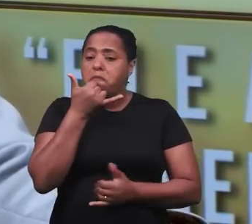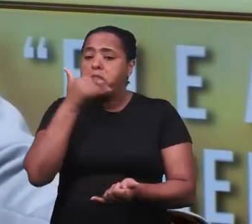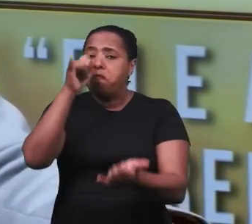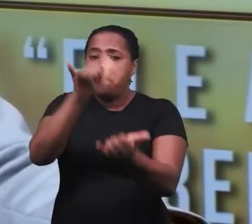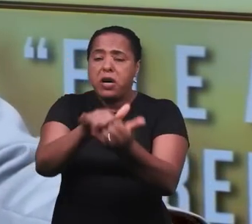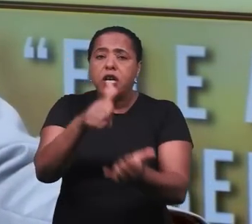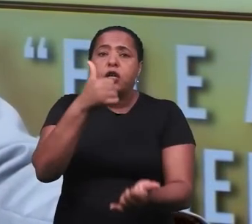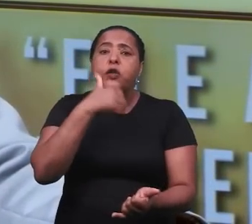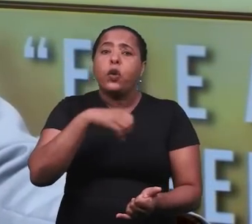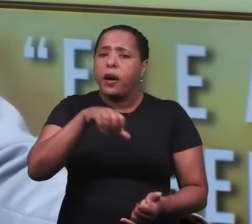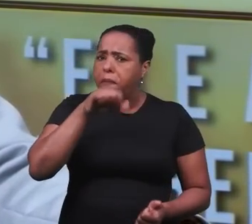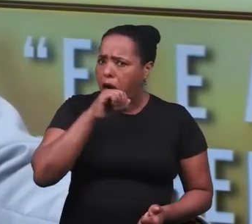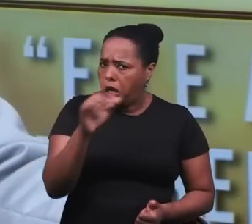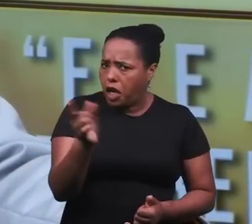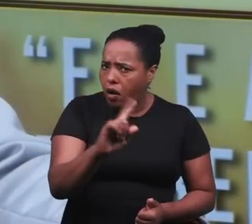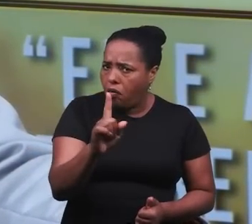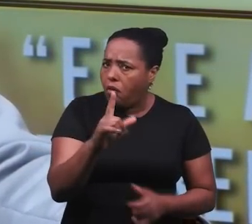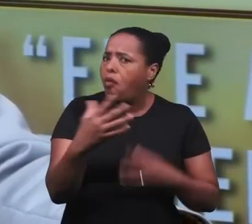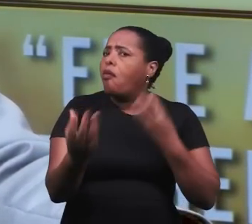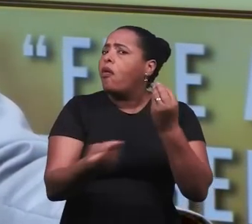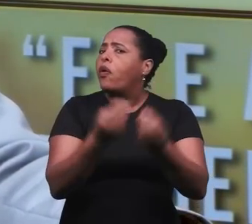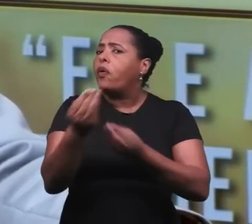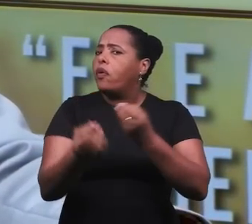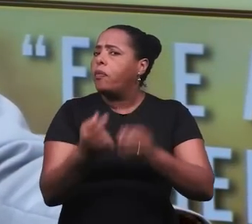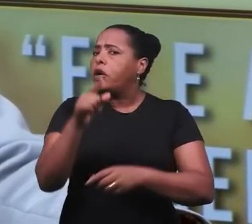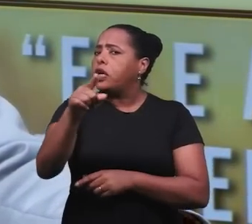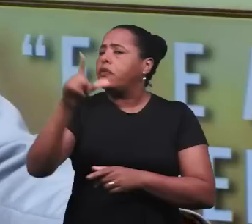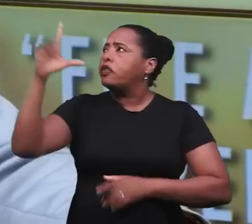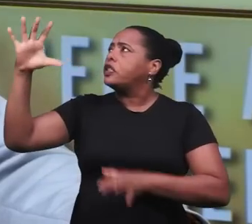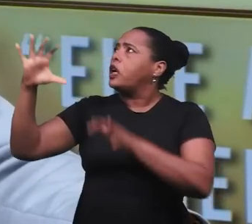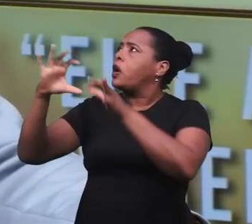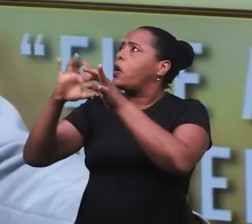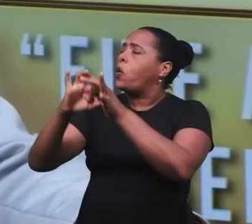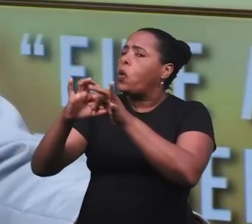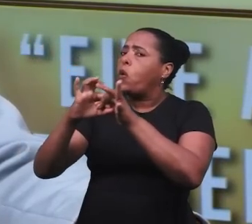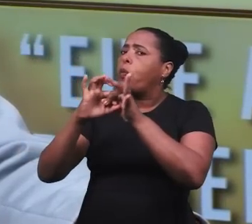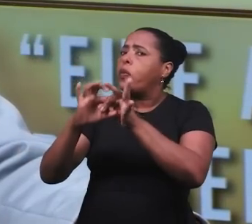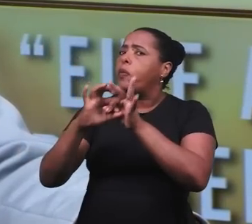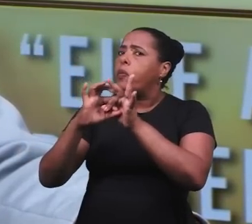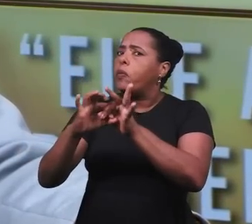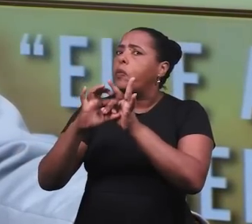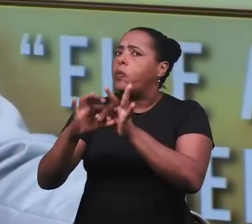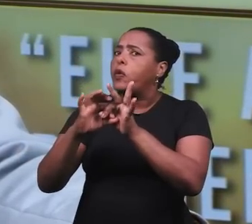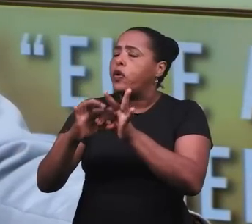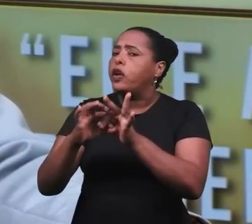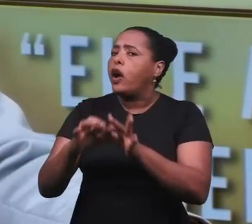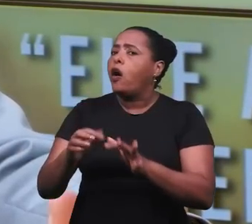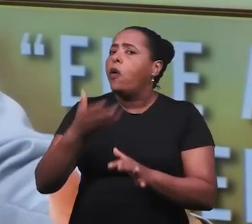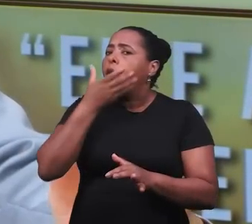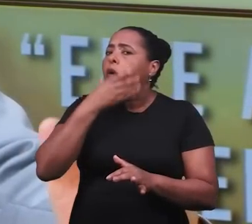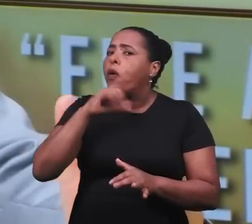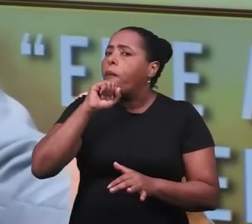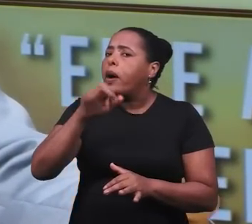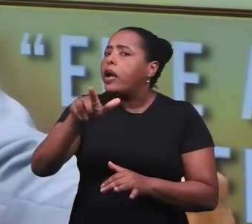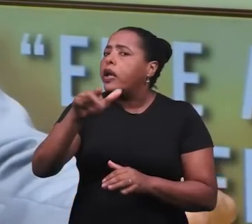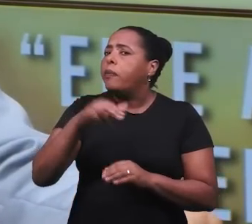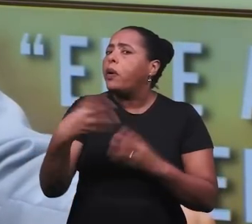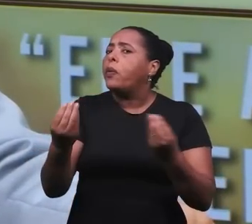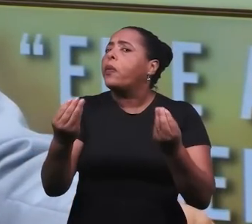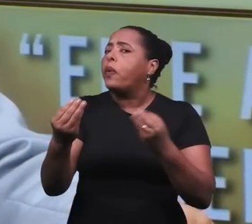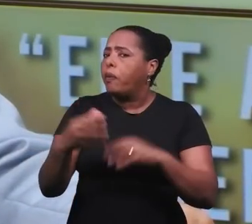família, se você não perdoa a sua mãe, como é que você vai ter a comunhão com seu